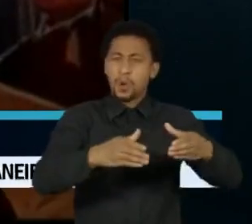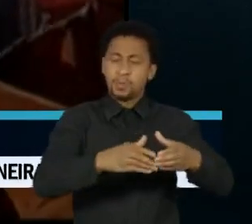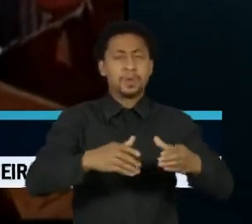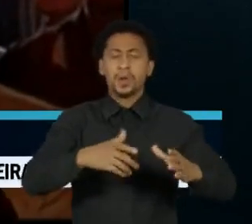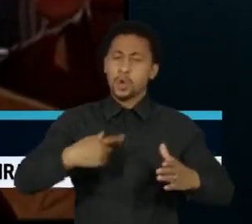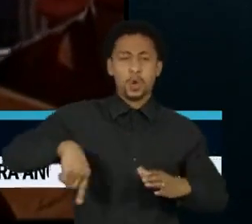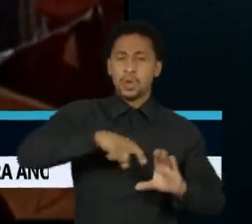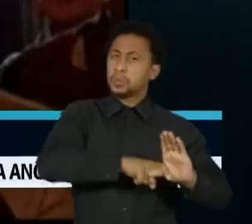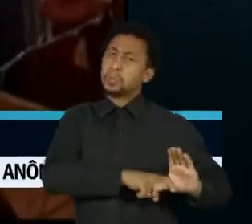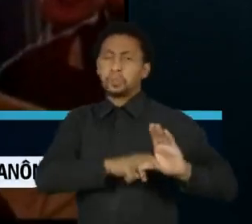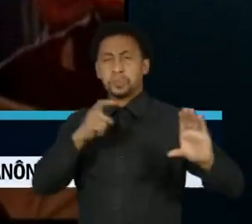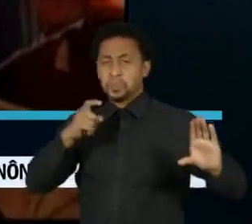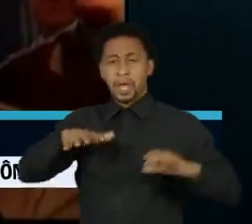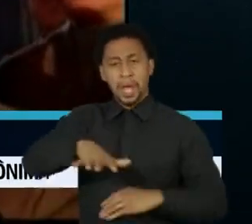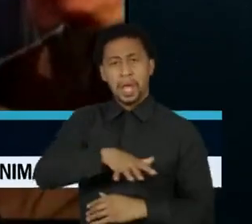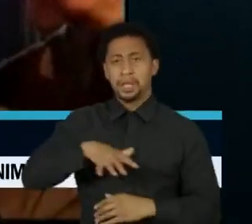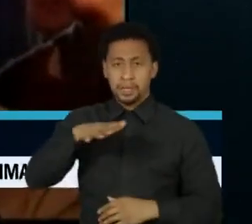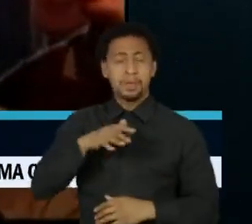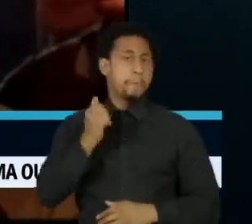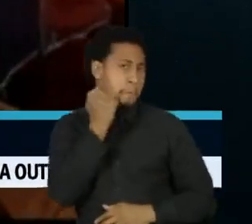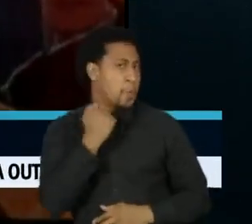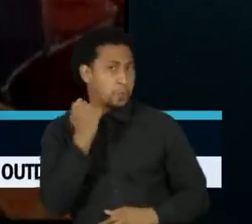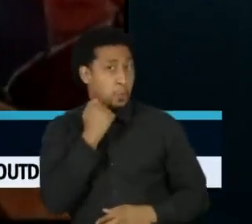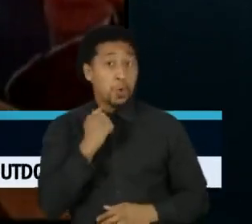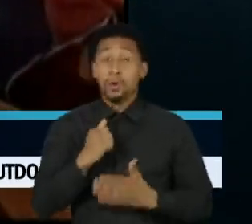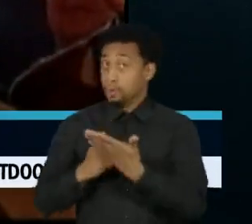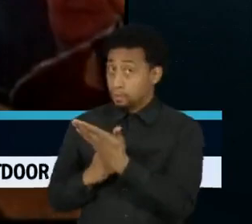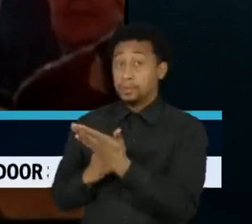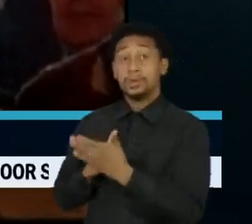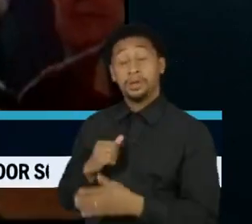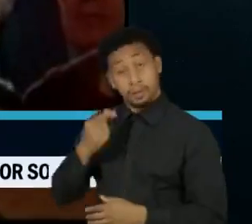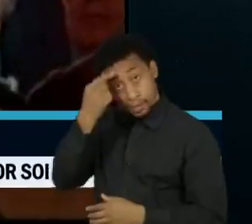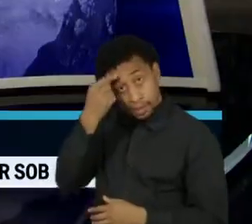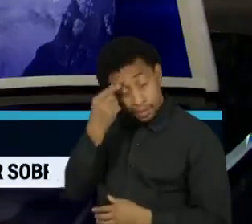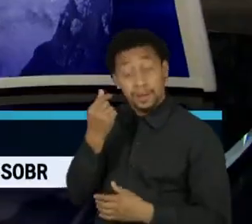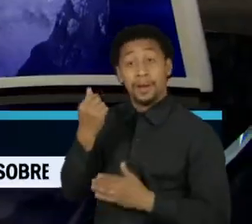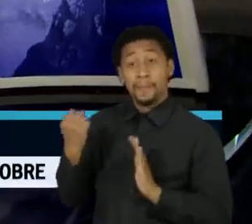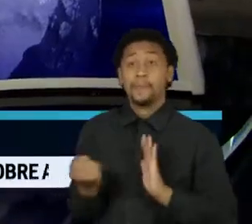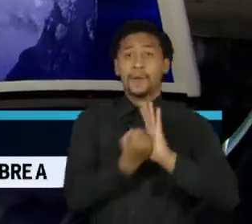Gorbachev renunciou ao cargo para entrar para a história.